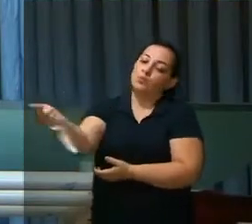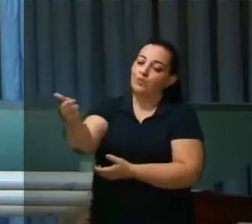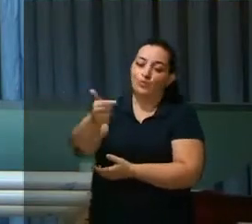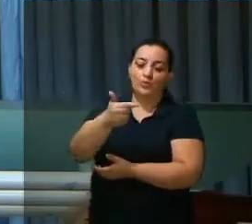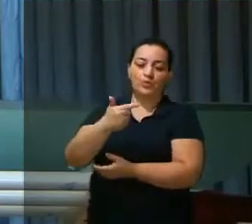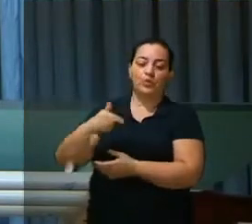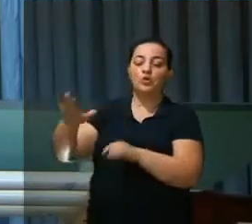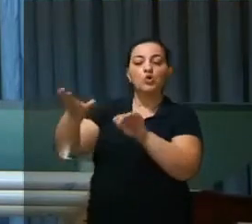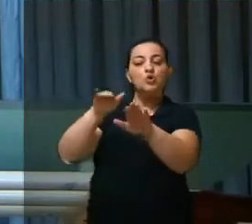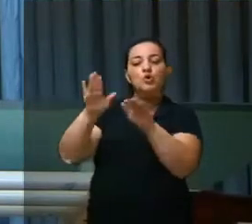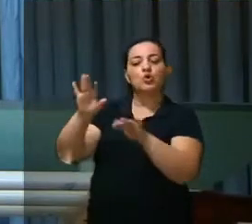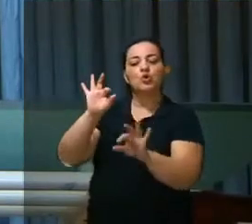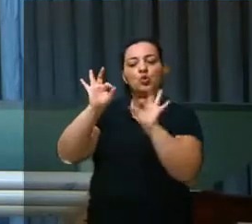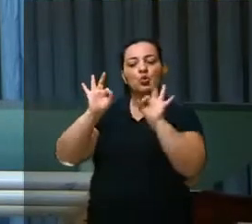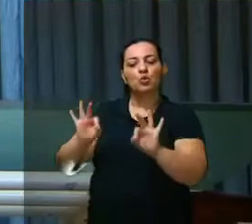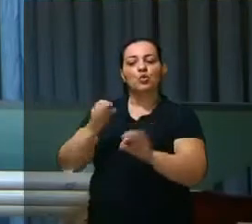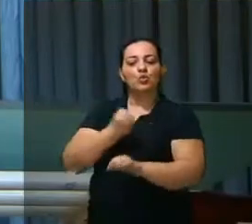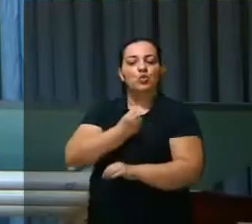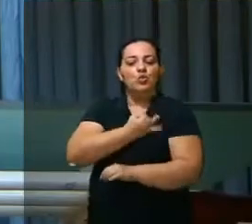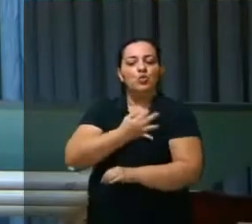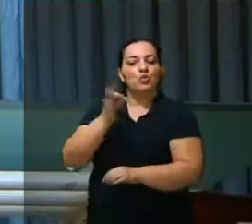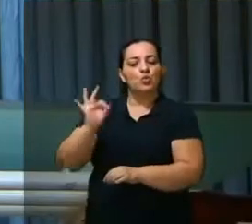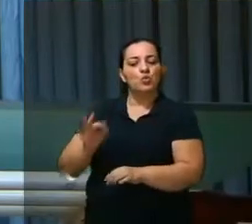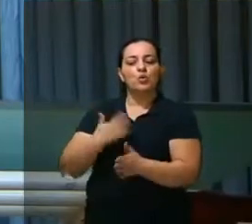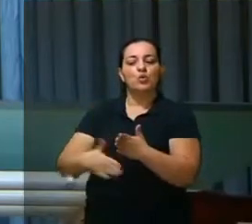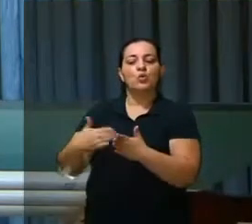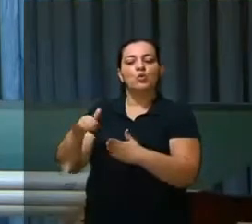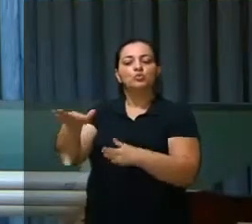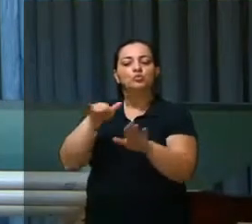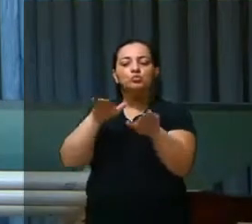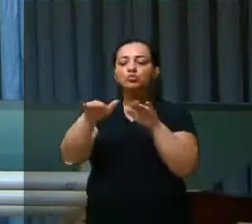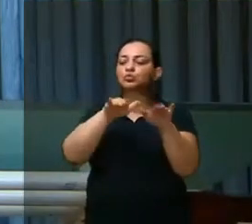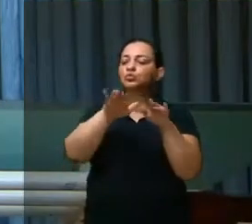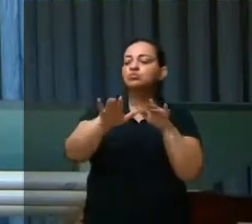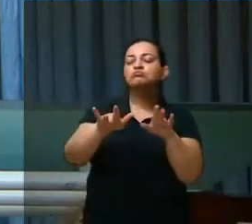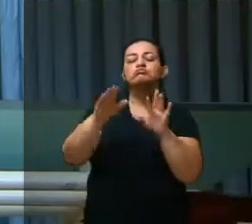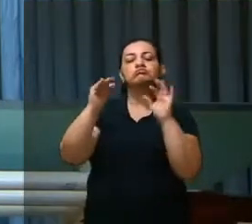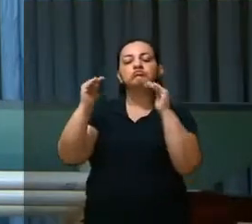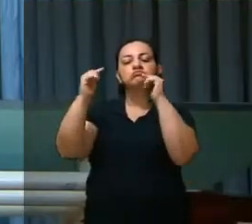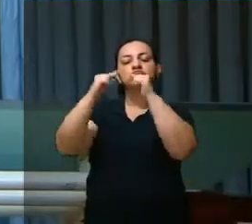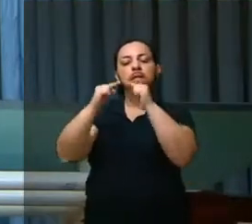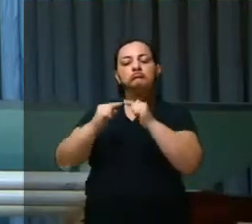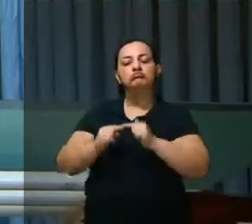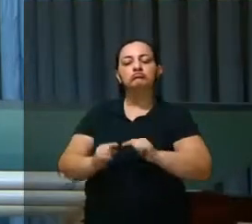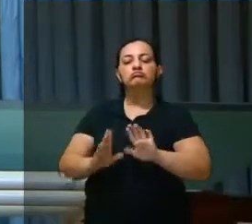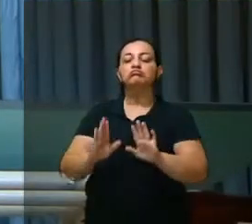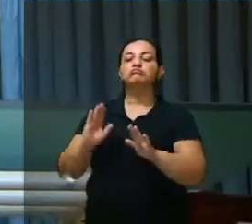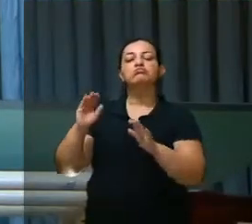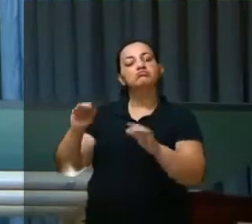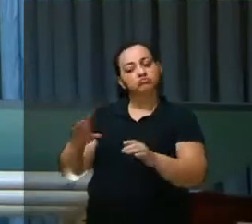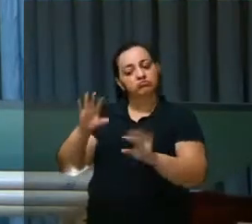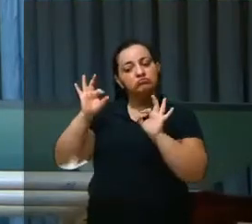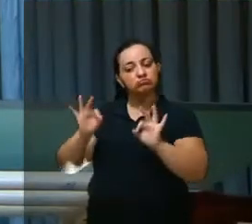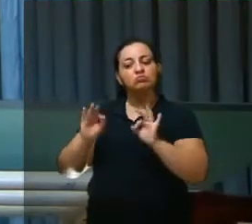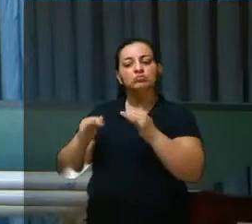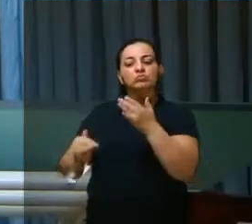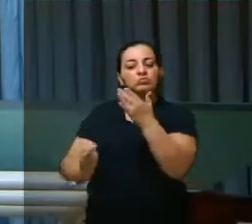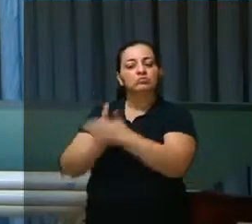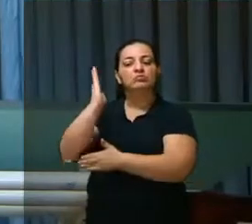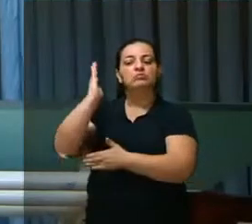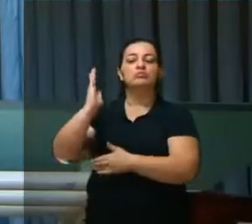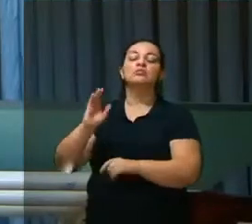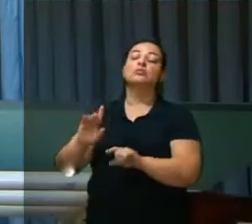tem isso vai ser chamado o número exato e todos que forem chamados eles estarão aptos a subir